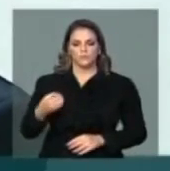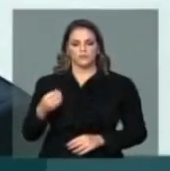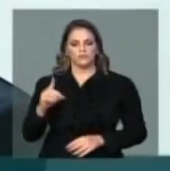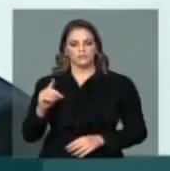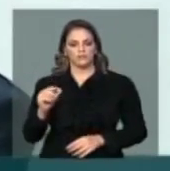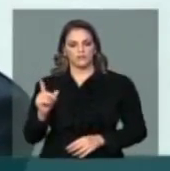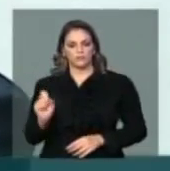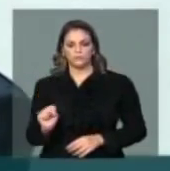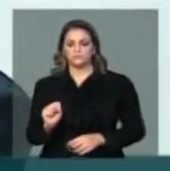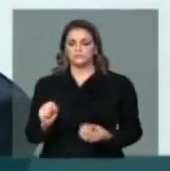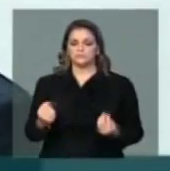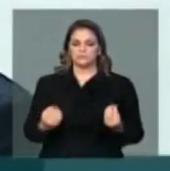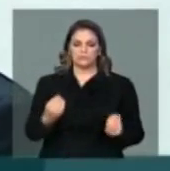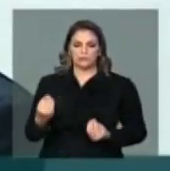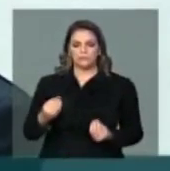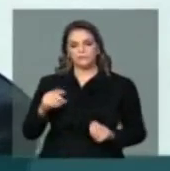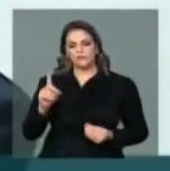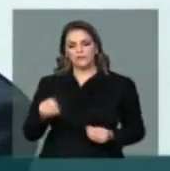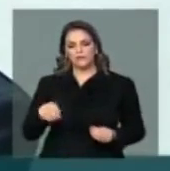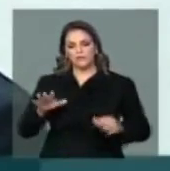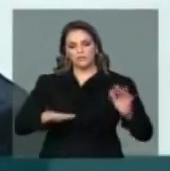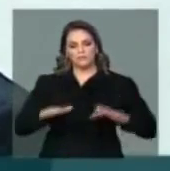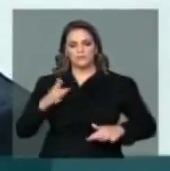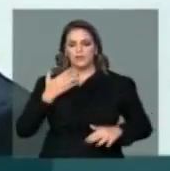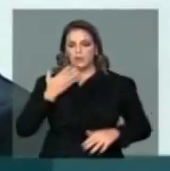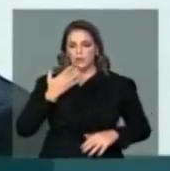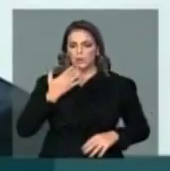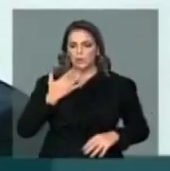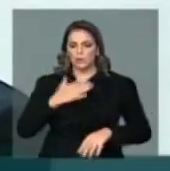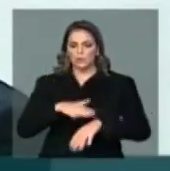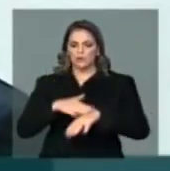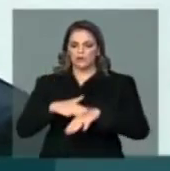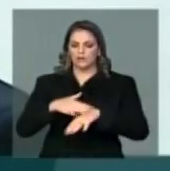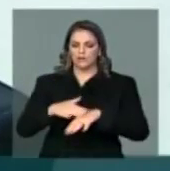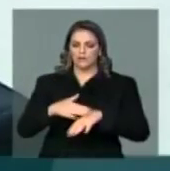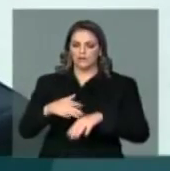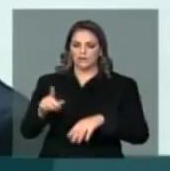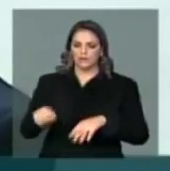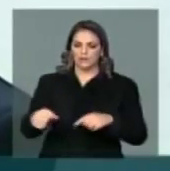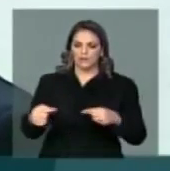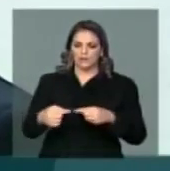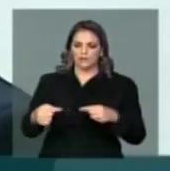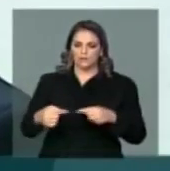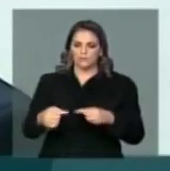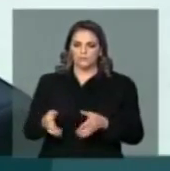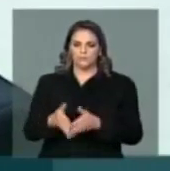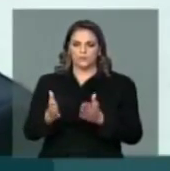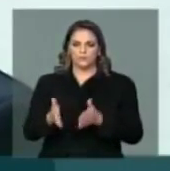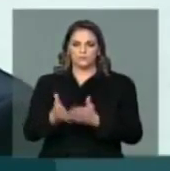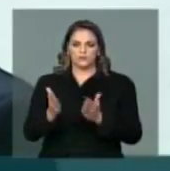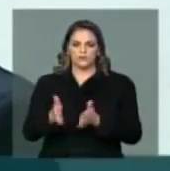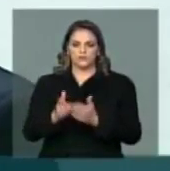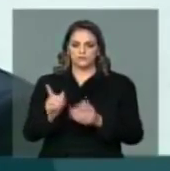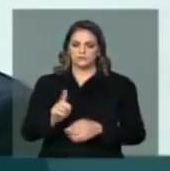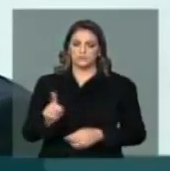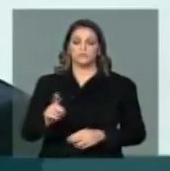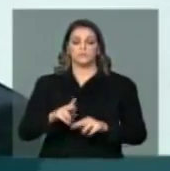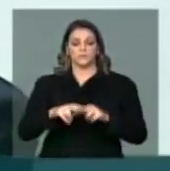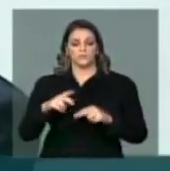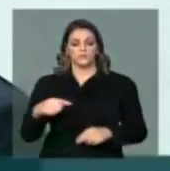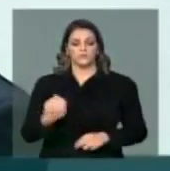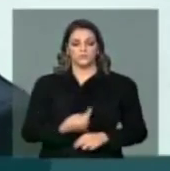tema importante para revelar as condições sociais do nosso povo. Nós começamos com essas lutas, com essas ações do movimento negro,